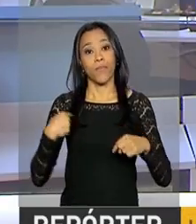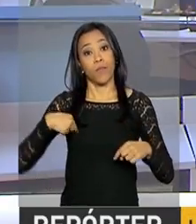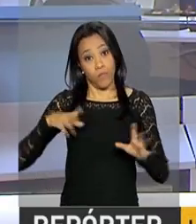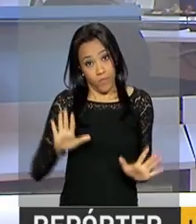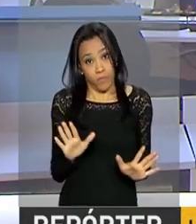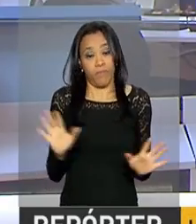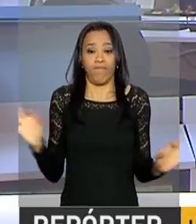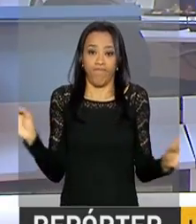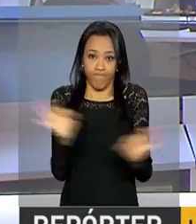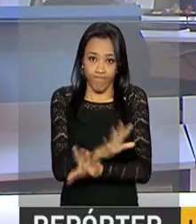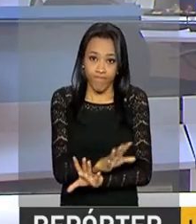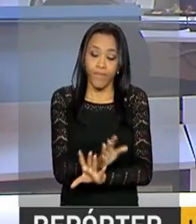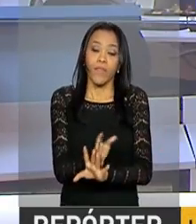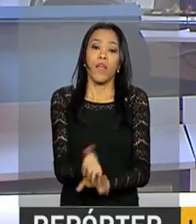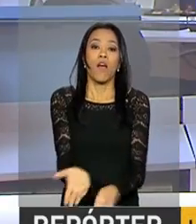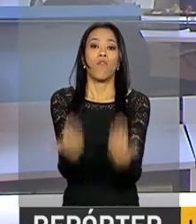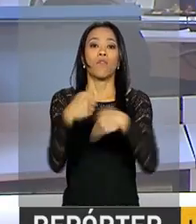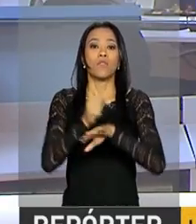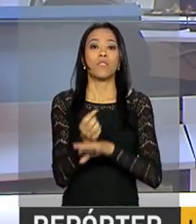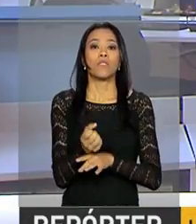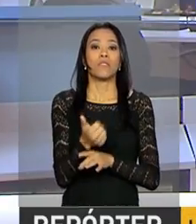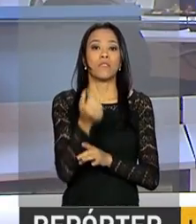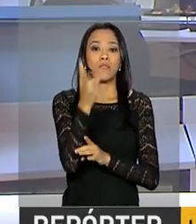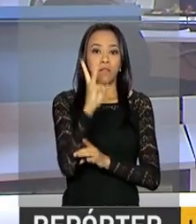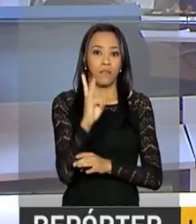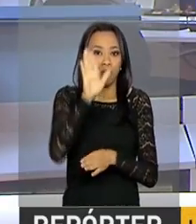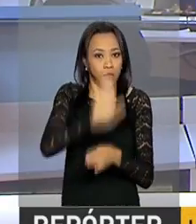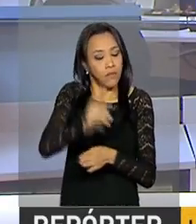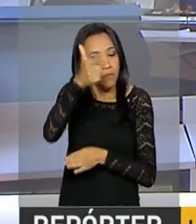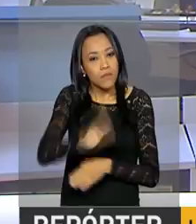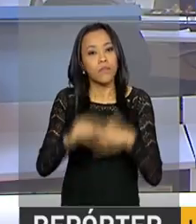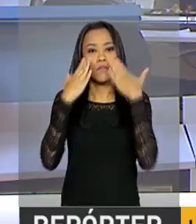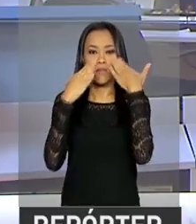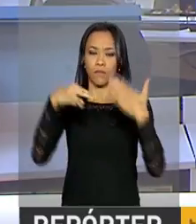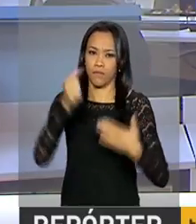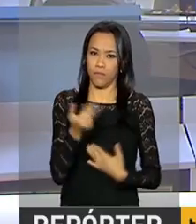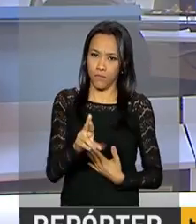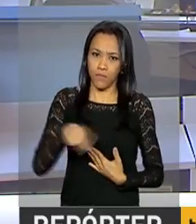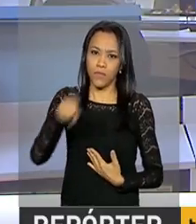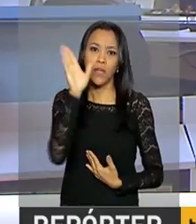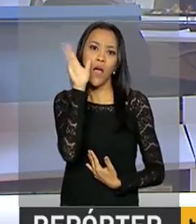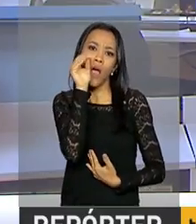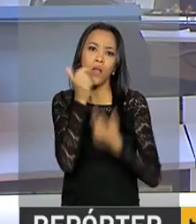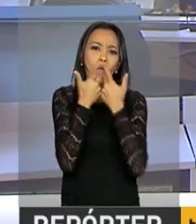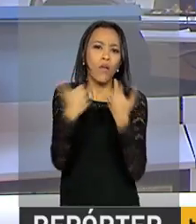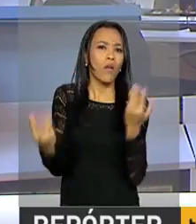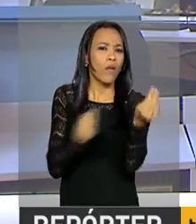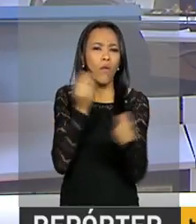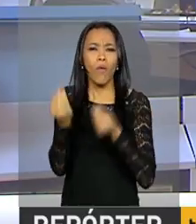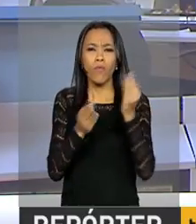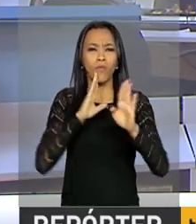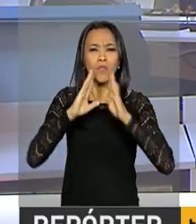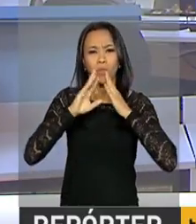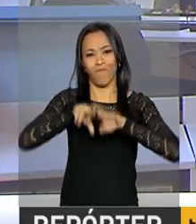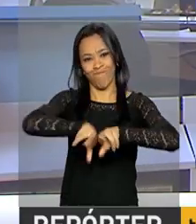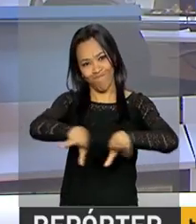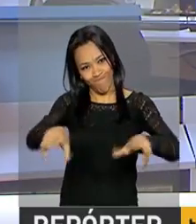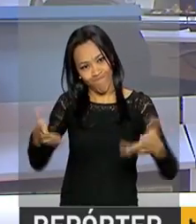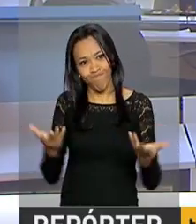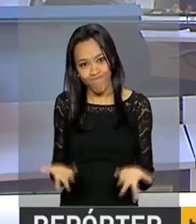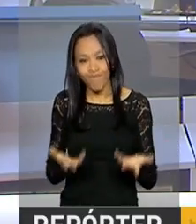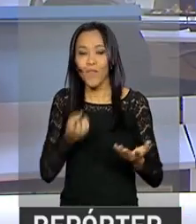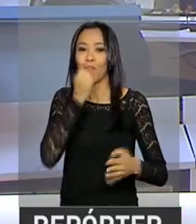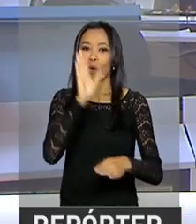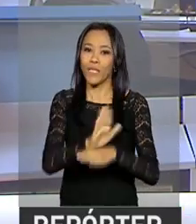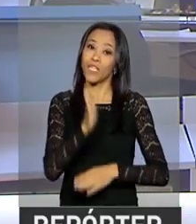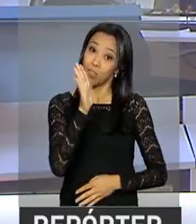por aqui Voltamos às 3 da tarde na próxima edição do repórter NBR acompanhe as novidades também em nossas redes sociais